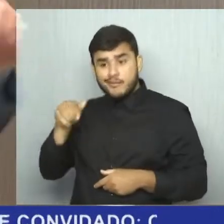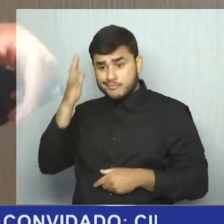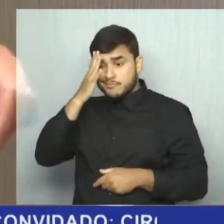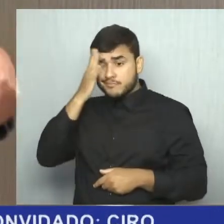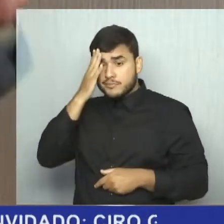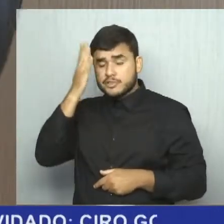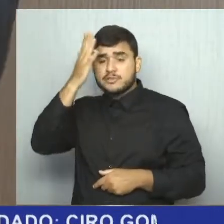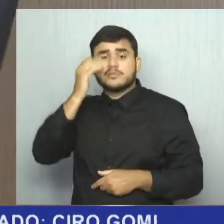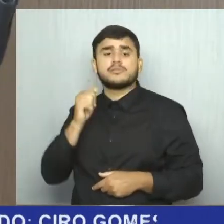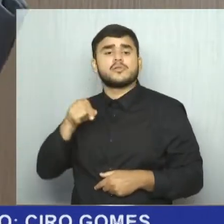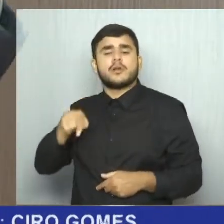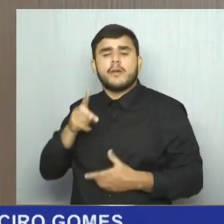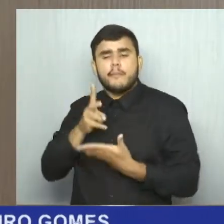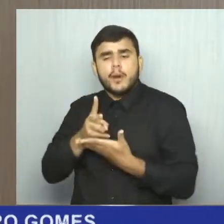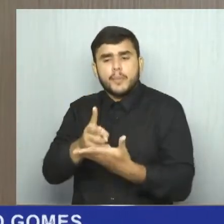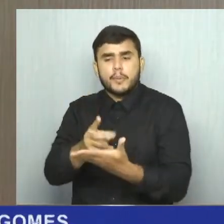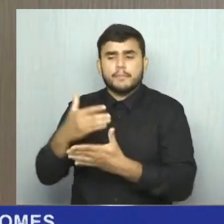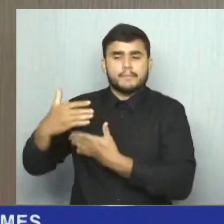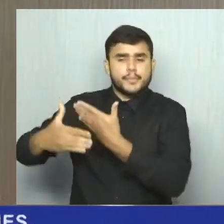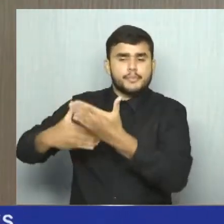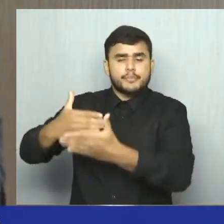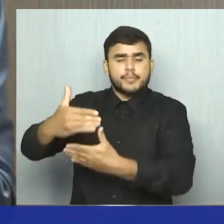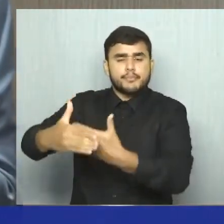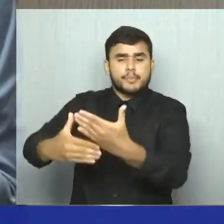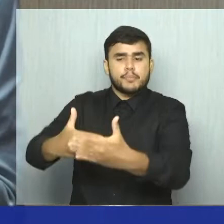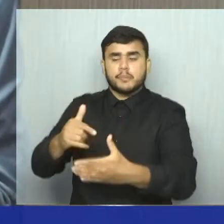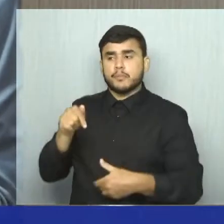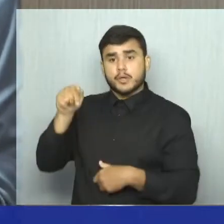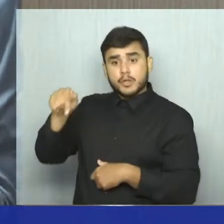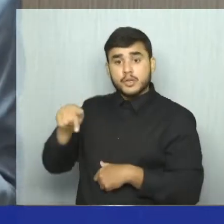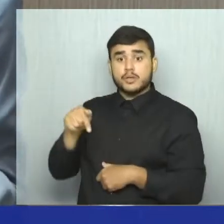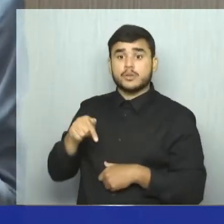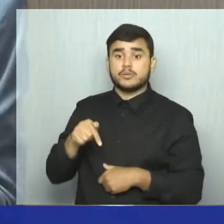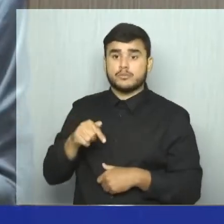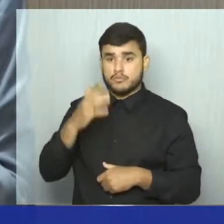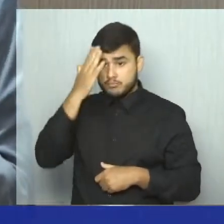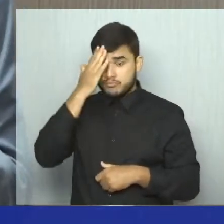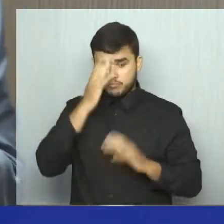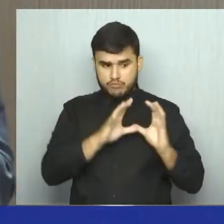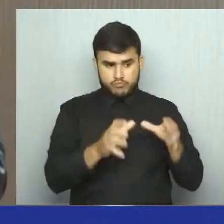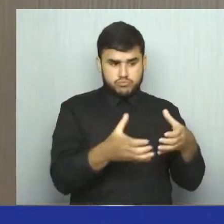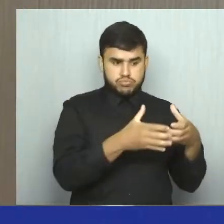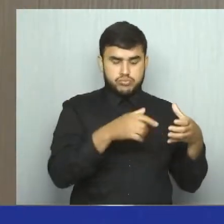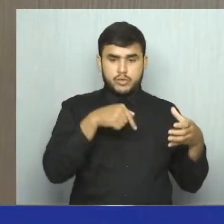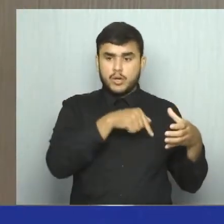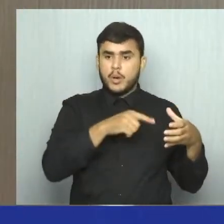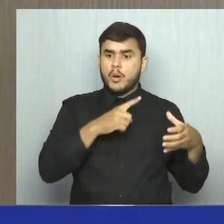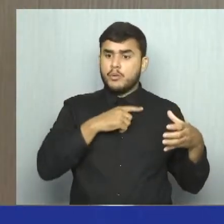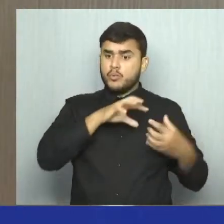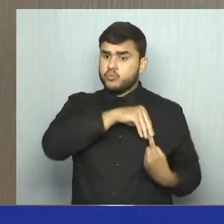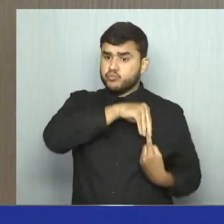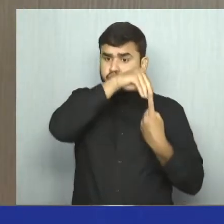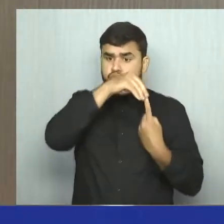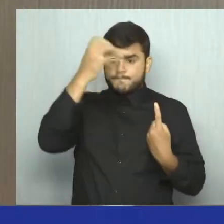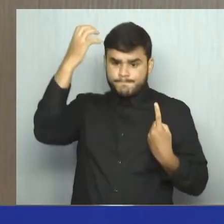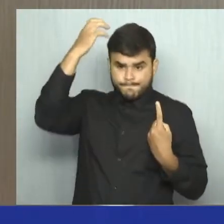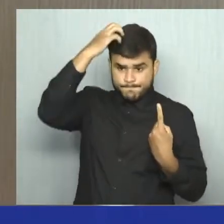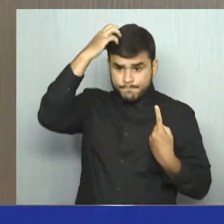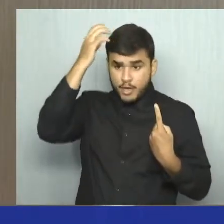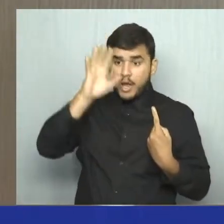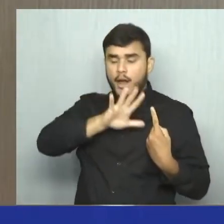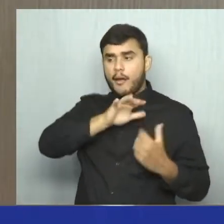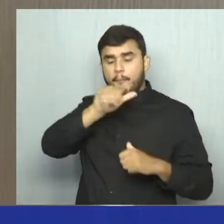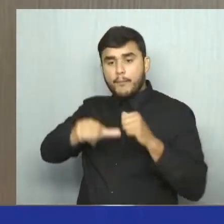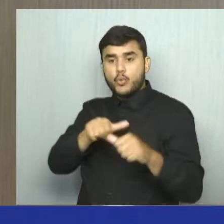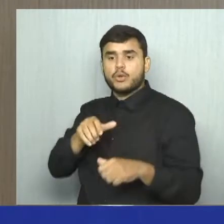poder secular que a nobreza monopolizava no Estado absoluto, no absolutismo, e é essa classe